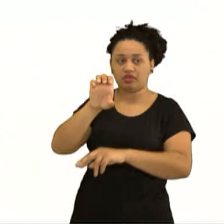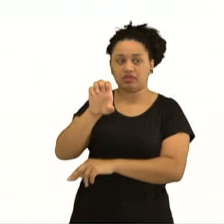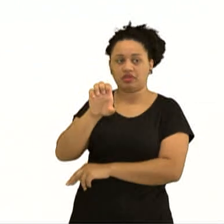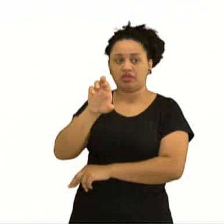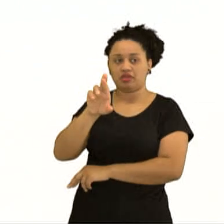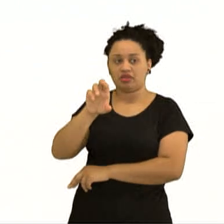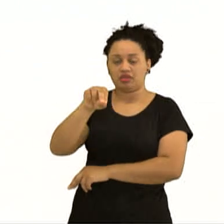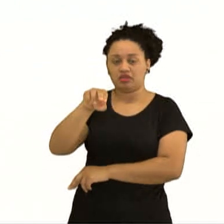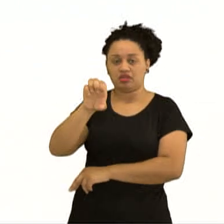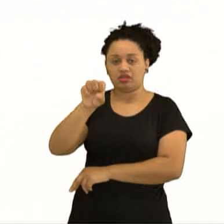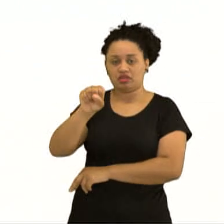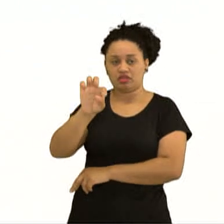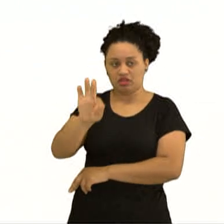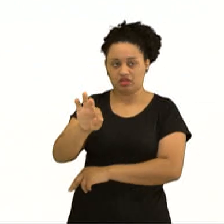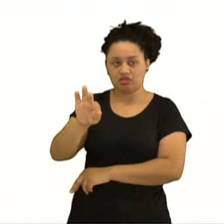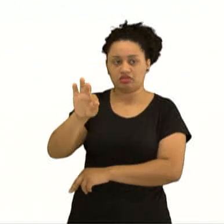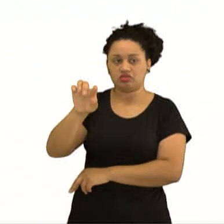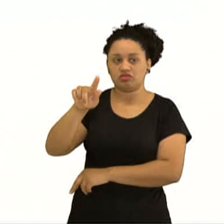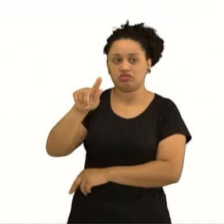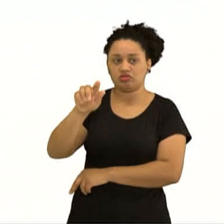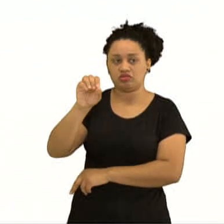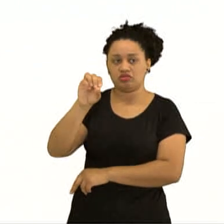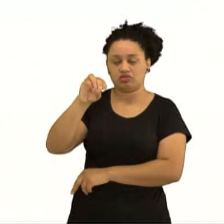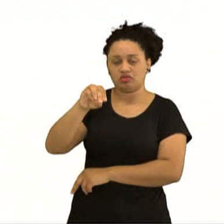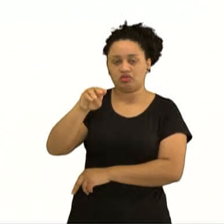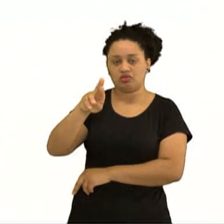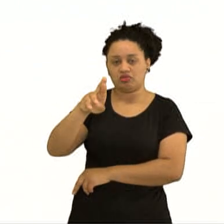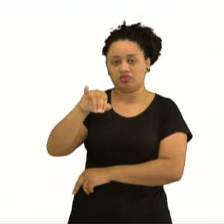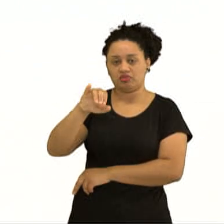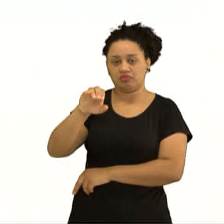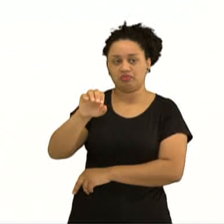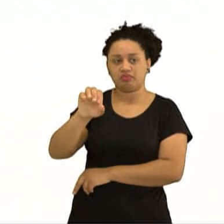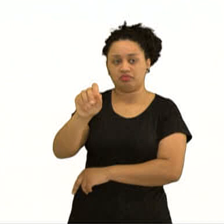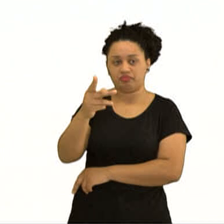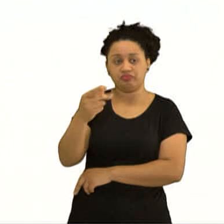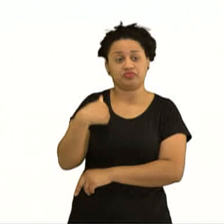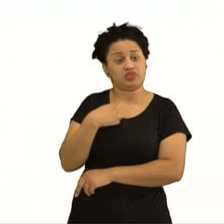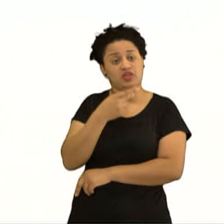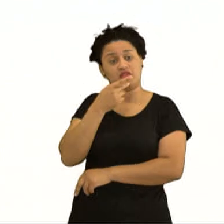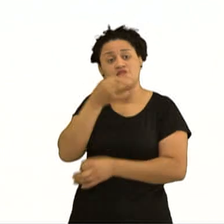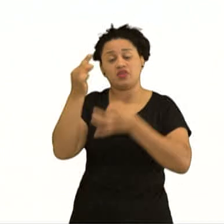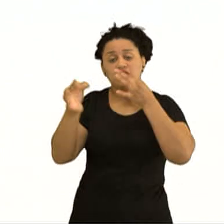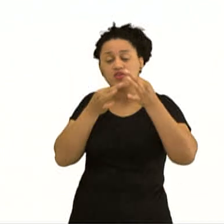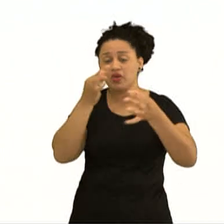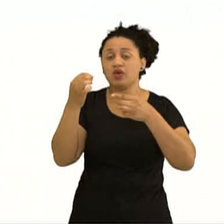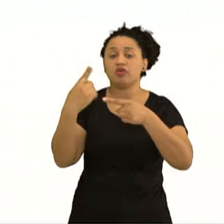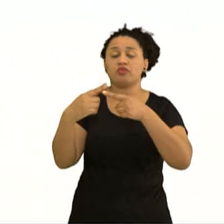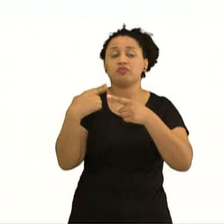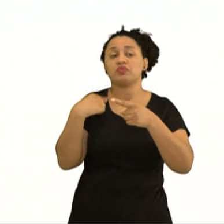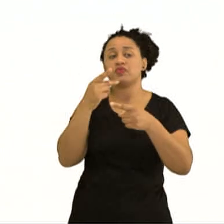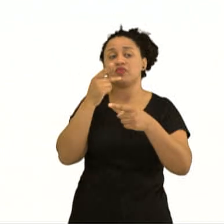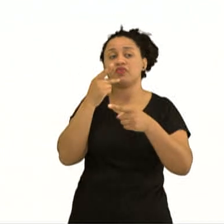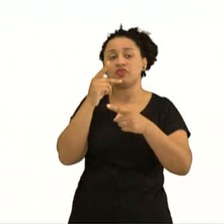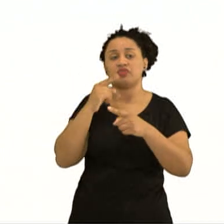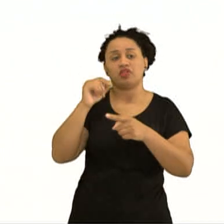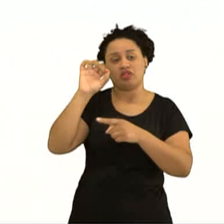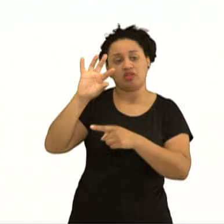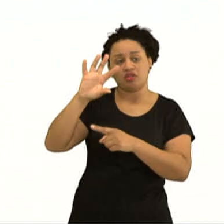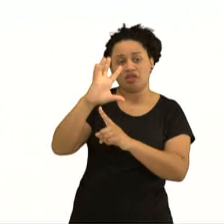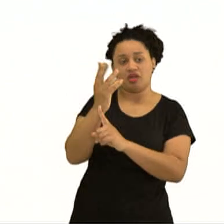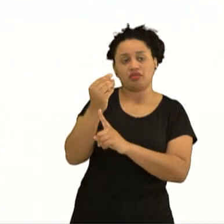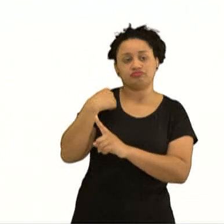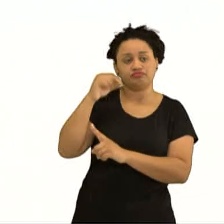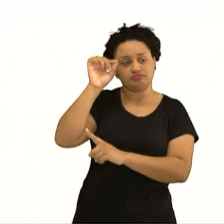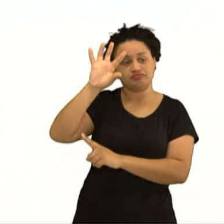exemplo, é criticado justamente por sequer falar de arte africana depois do Egito Antigo e por reduzir